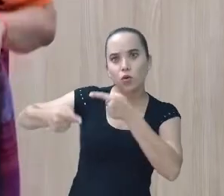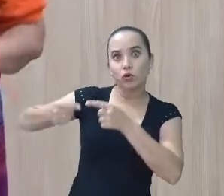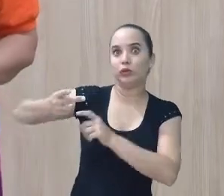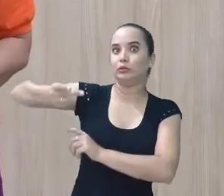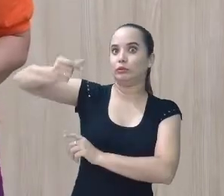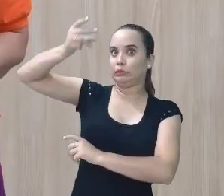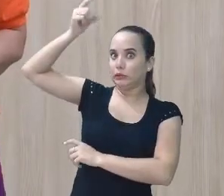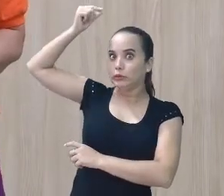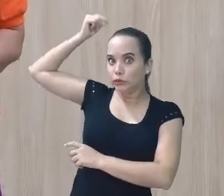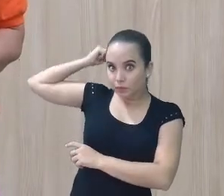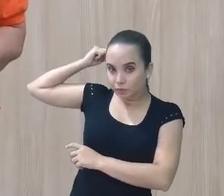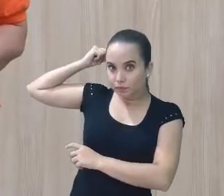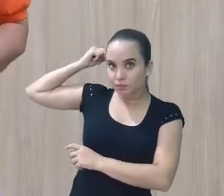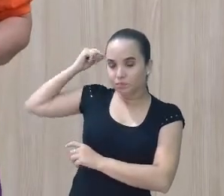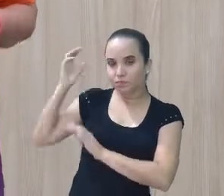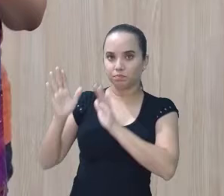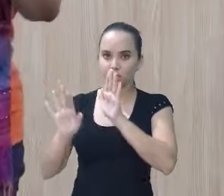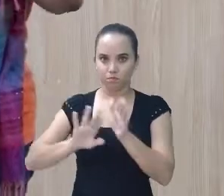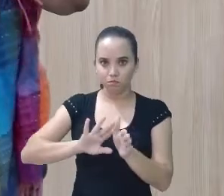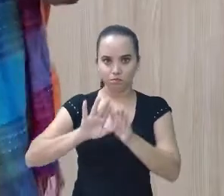da época.